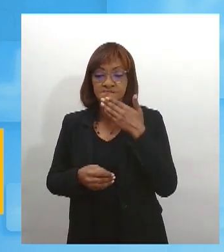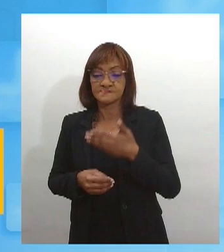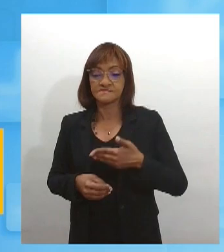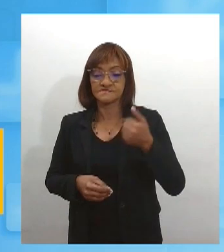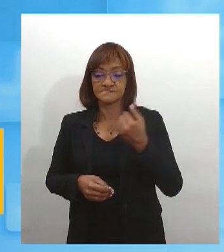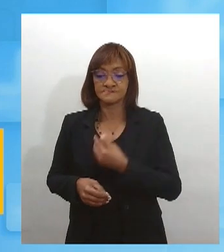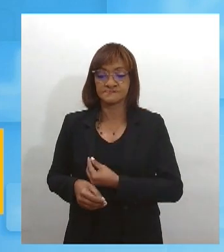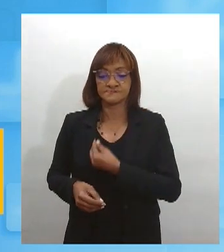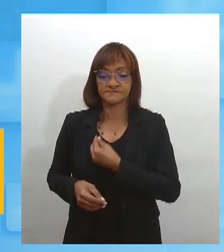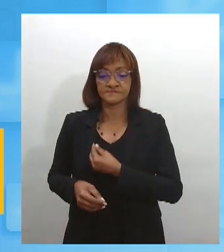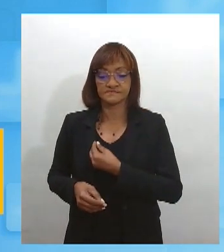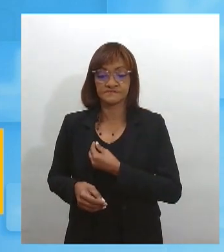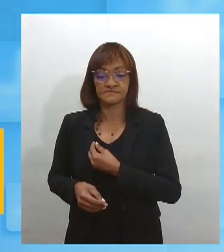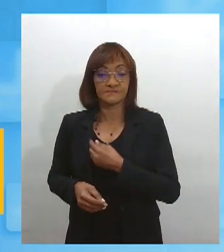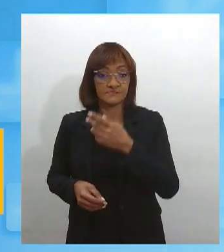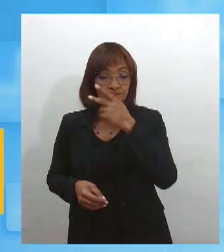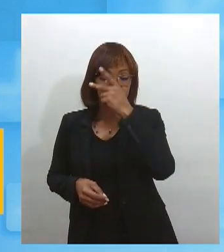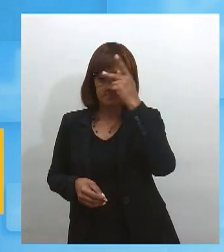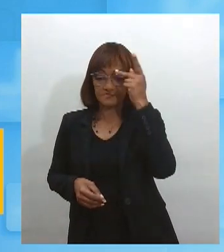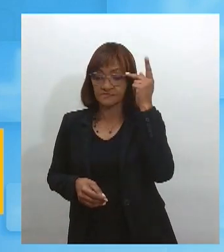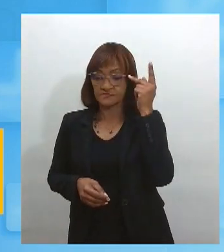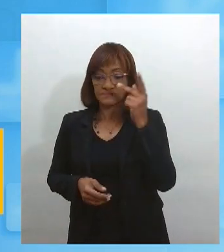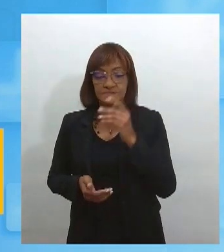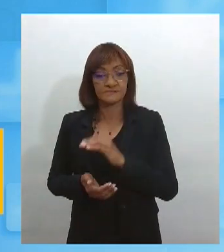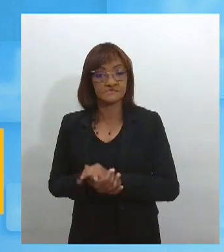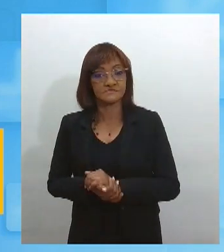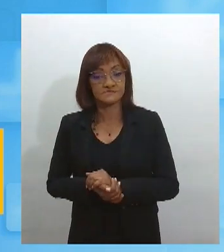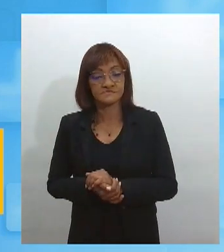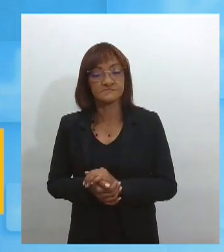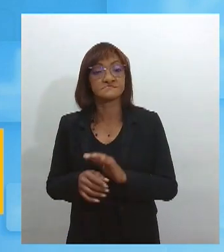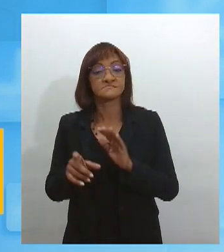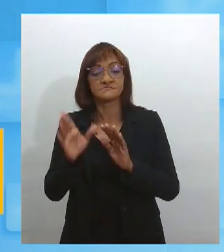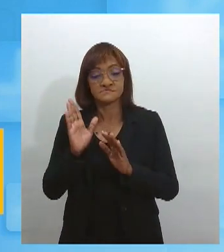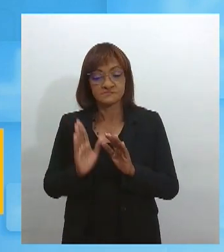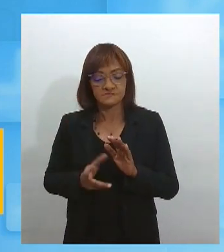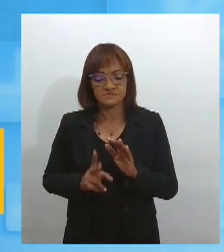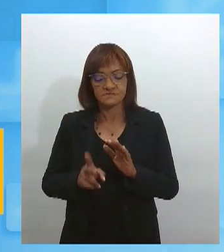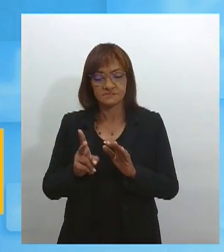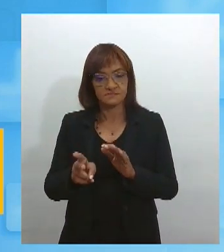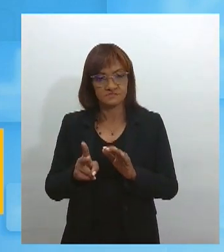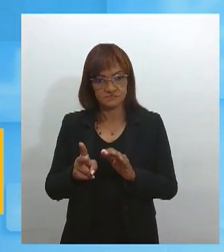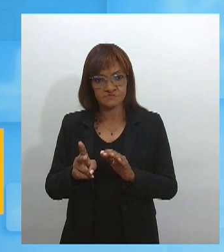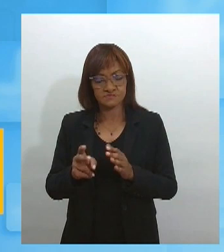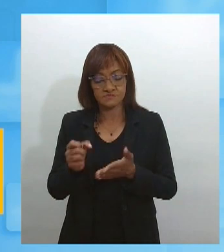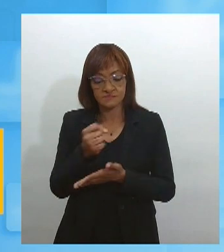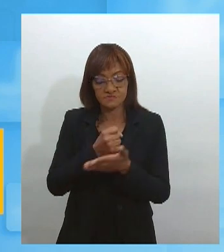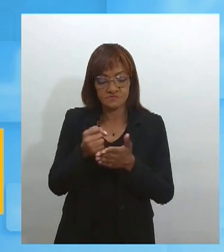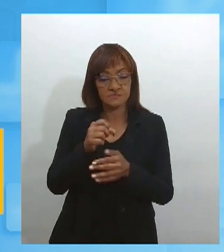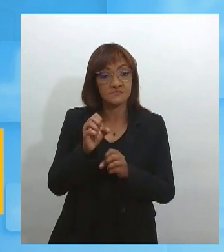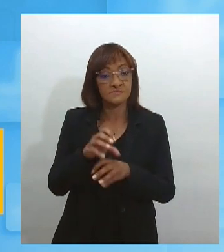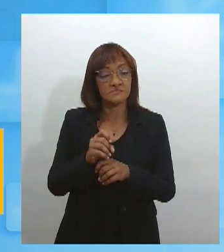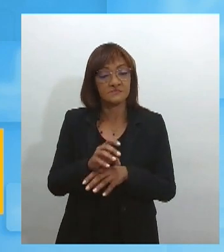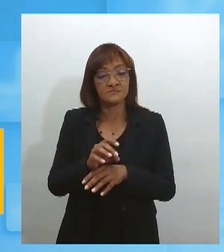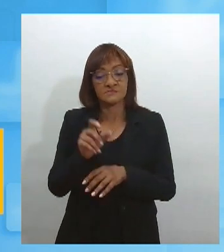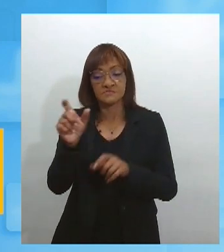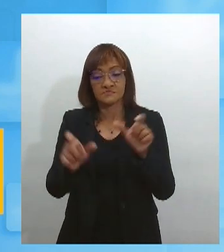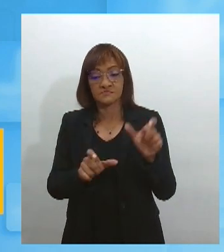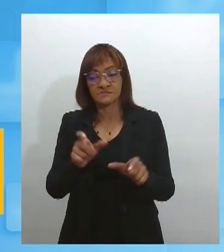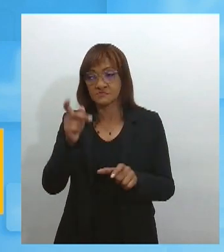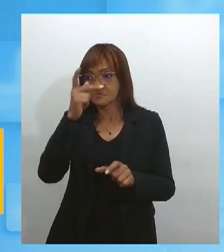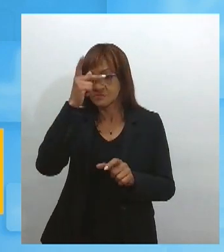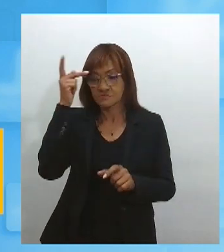pessoas que vivem com doenças raras, qualificando a atenção básica ofertada para essas pessoas. Esta é uma